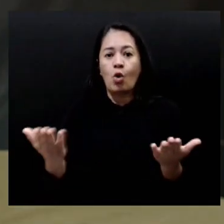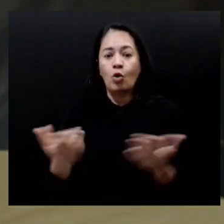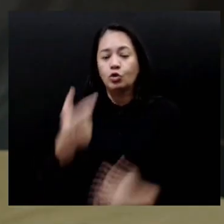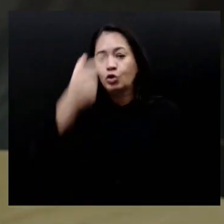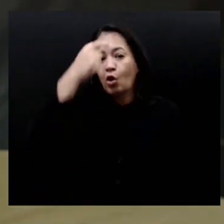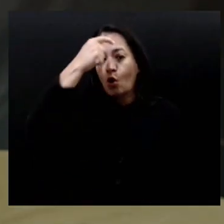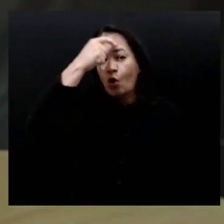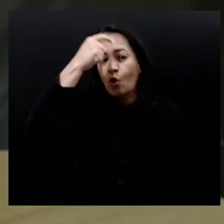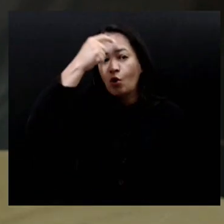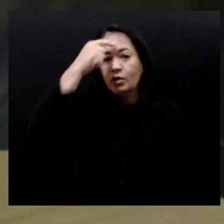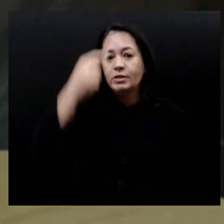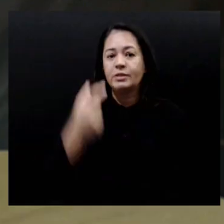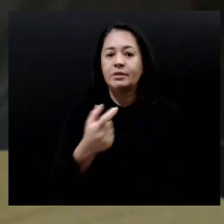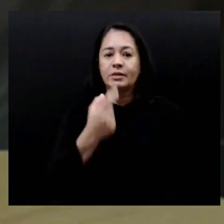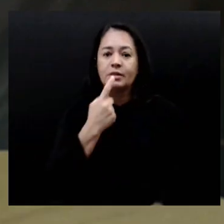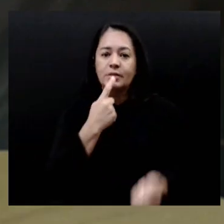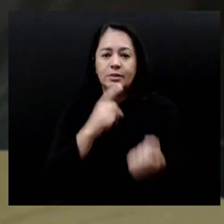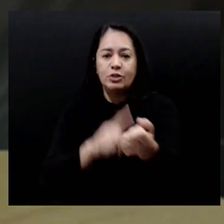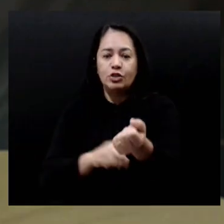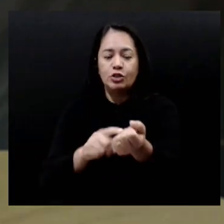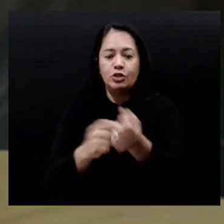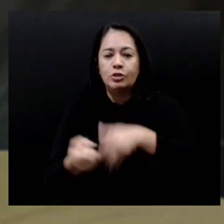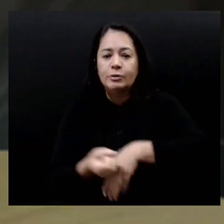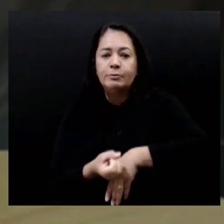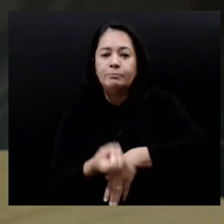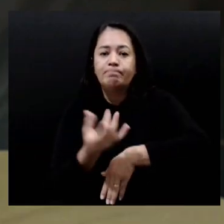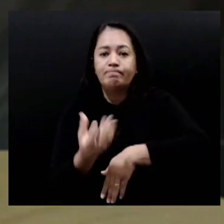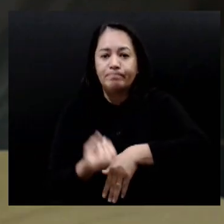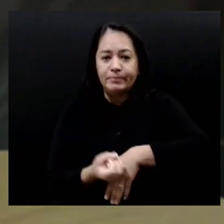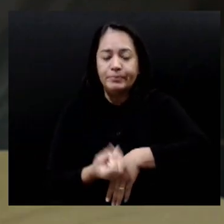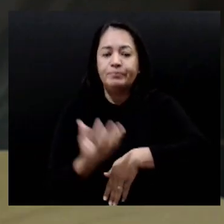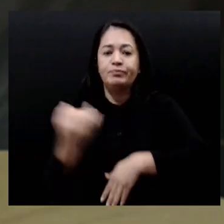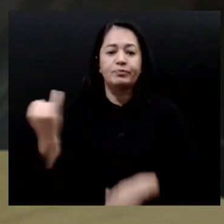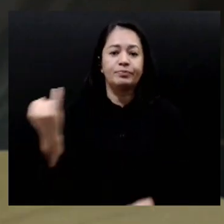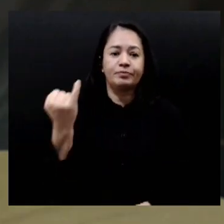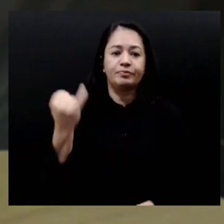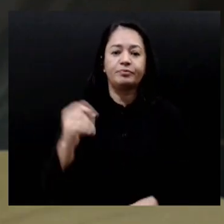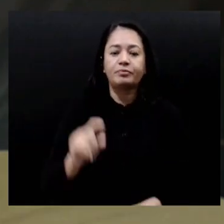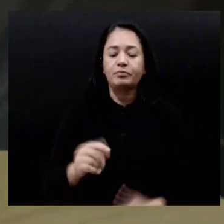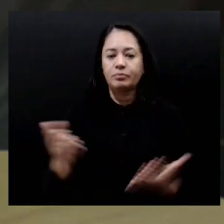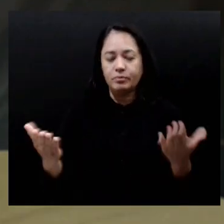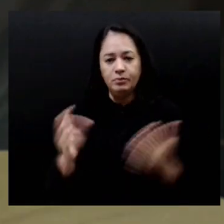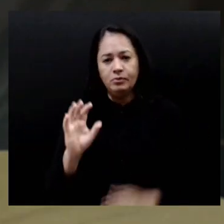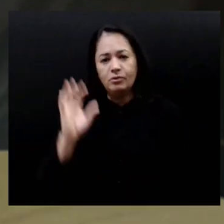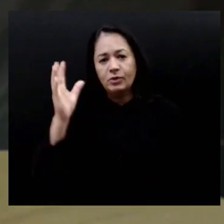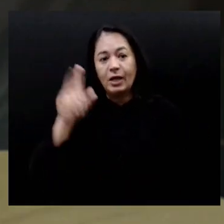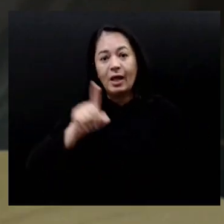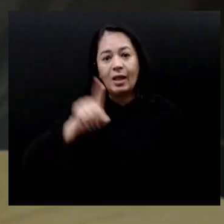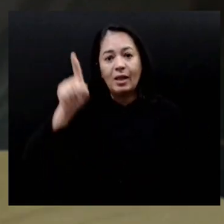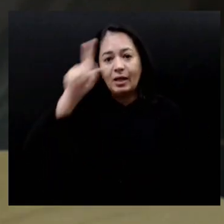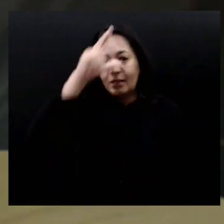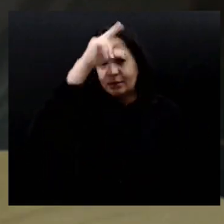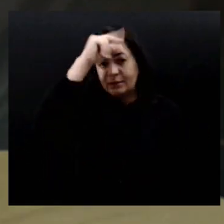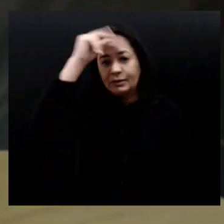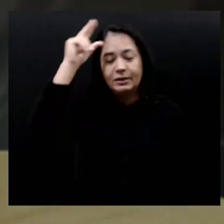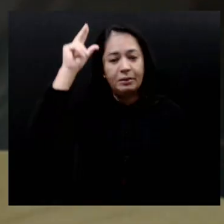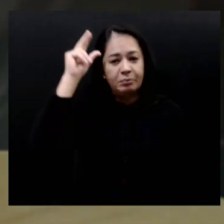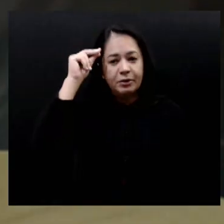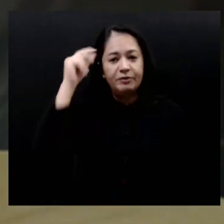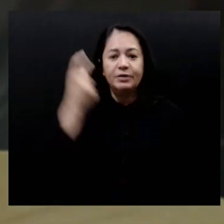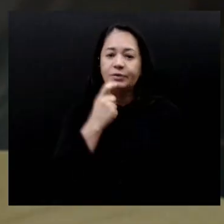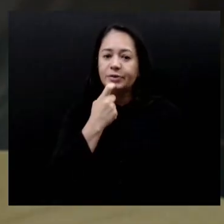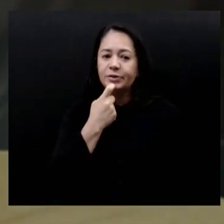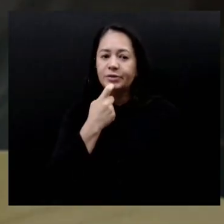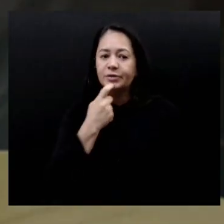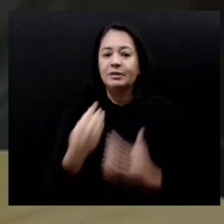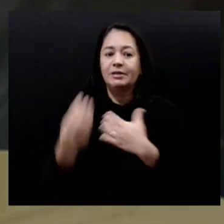sobre a importância da doação de sangue e acontece hoje lá na Prefeitura, né, no Paço Municipal de Campinas, dentro da